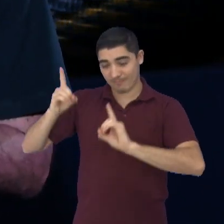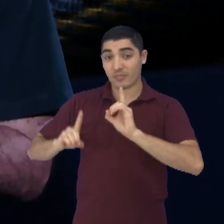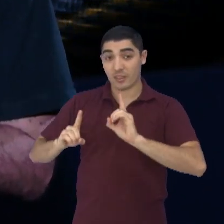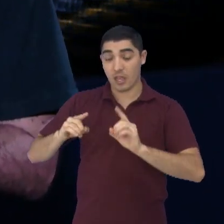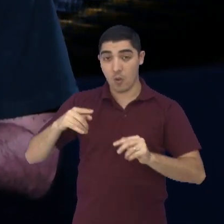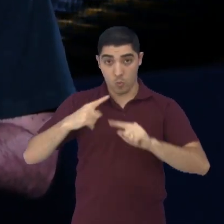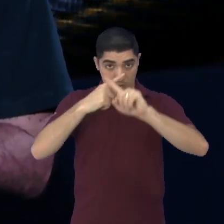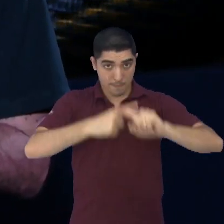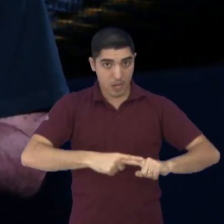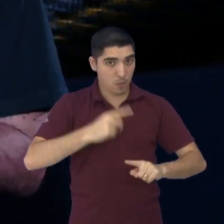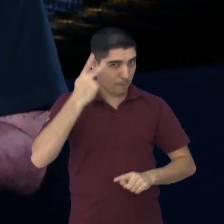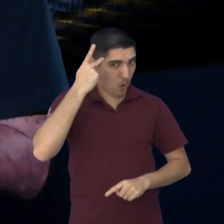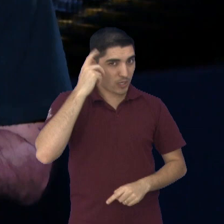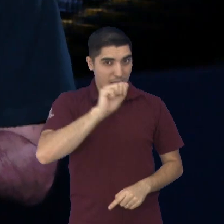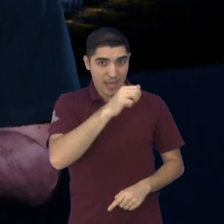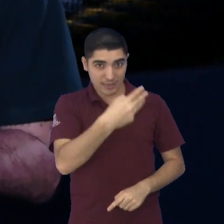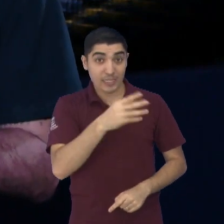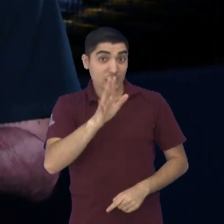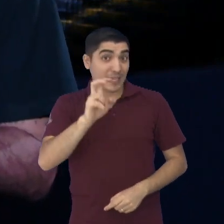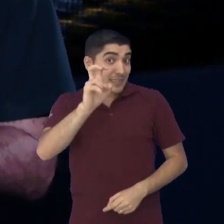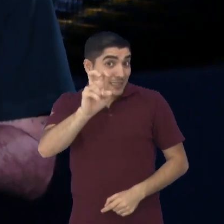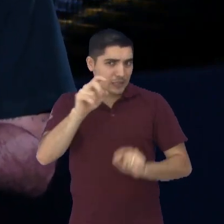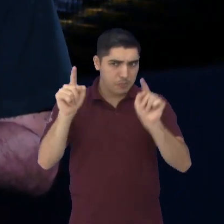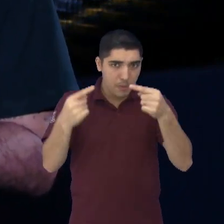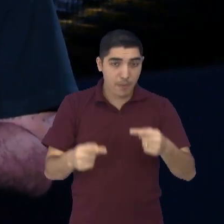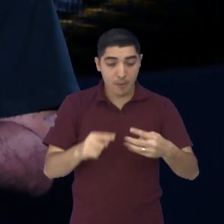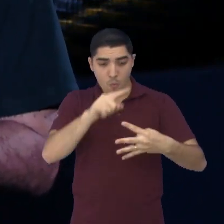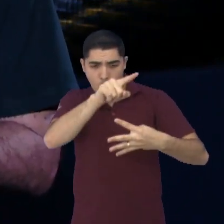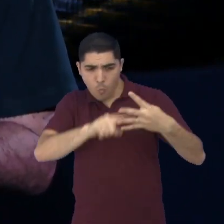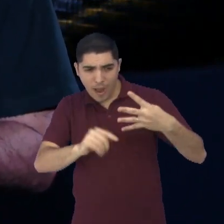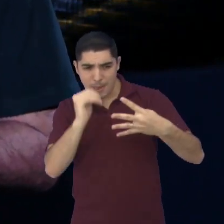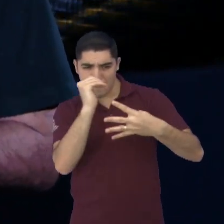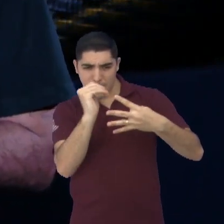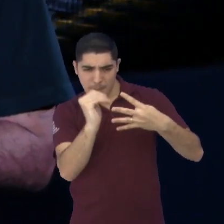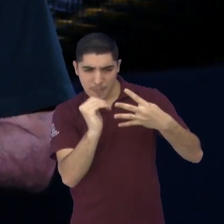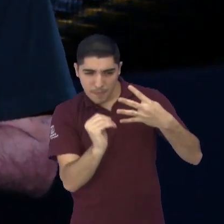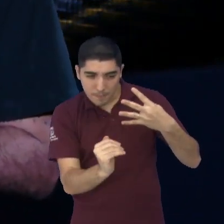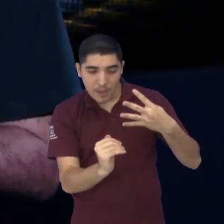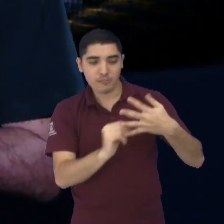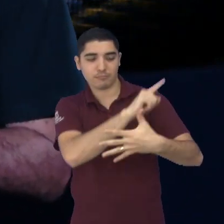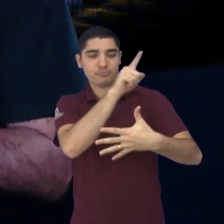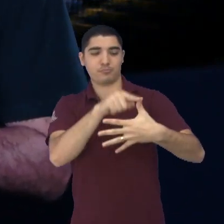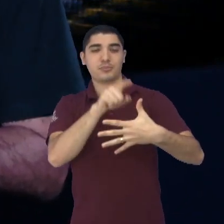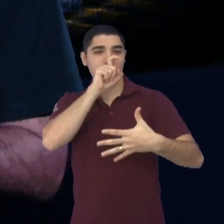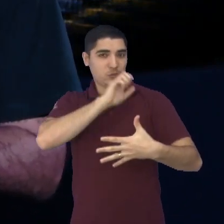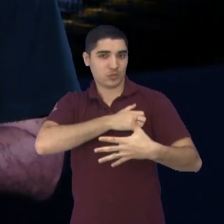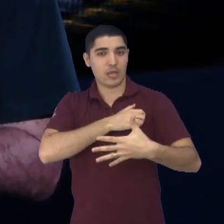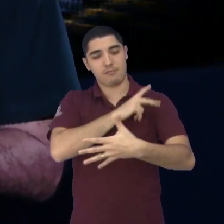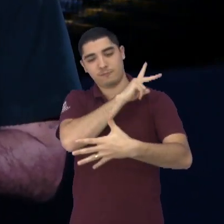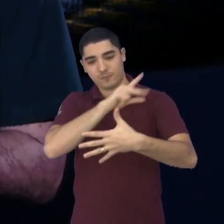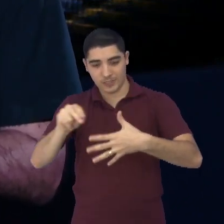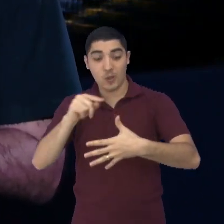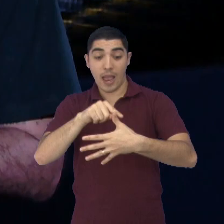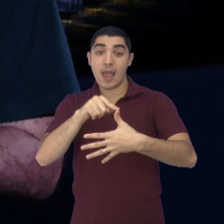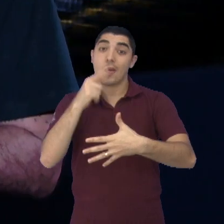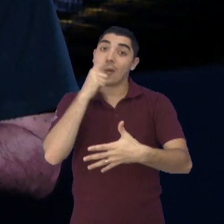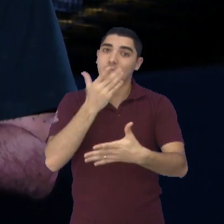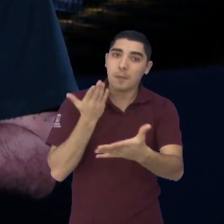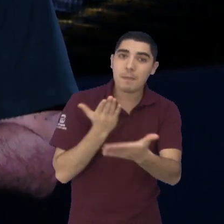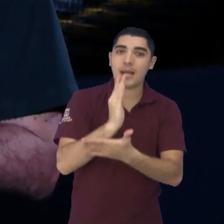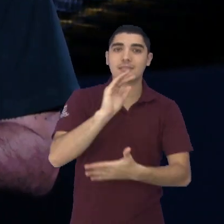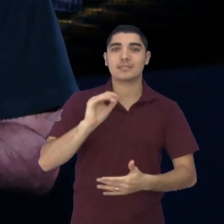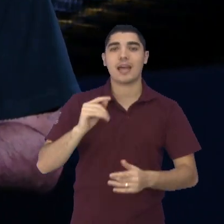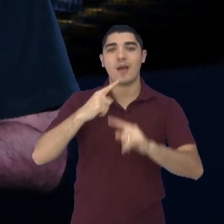ano, foram 5 jogos, com 4 empates e uma vitória da Águia, a que deu o acesso para a Série A2